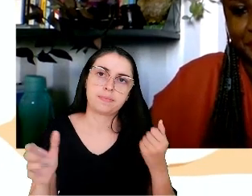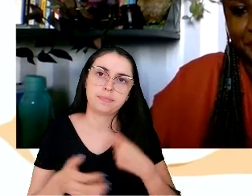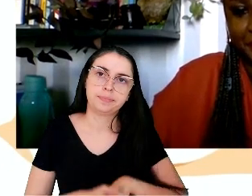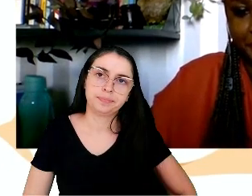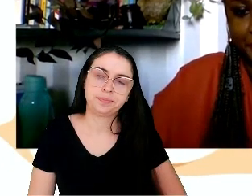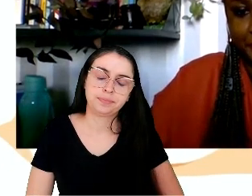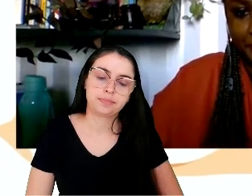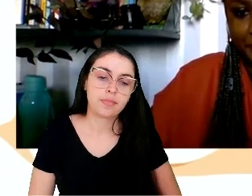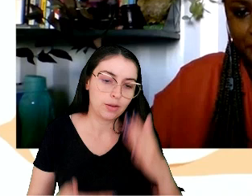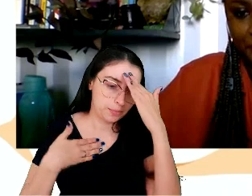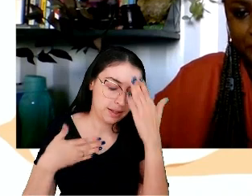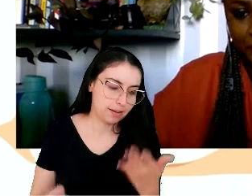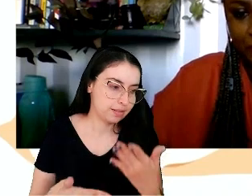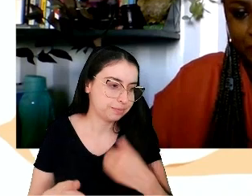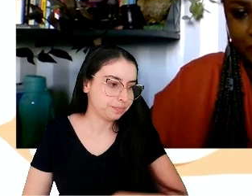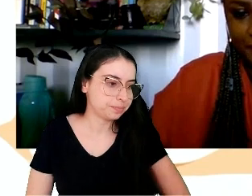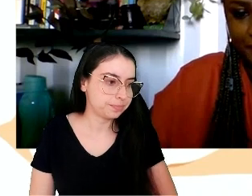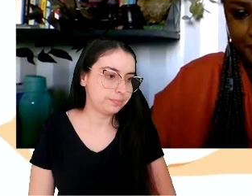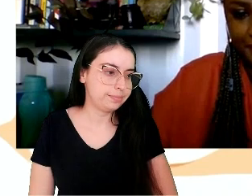Obrigada.